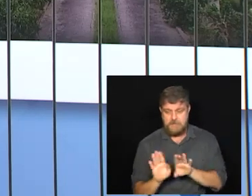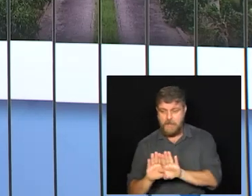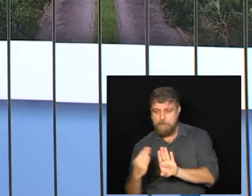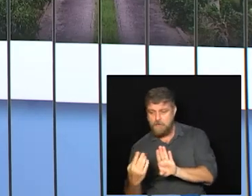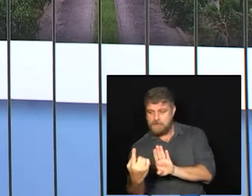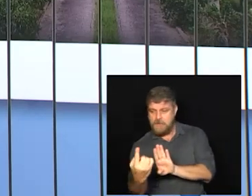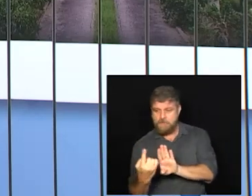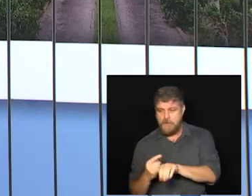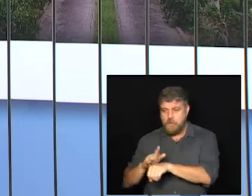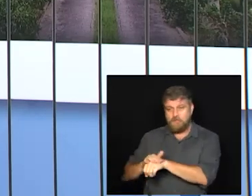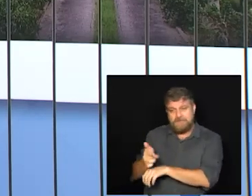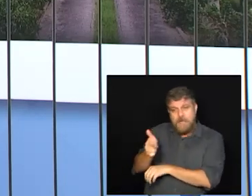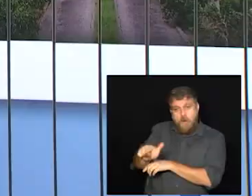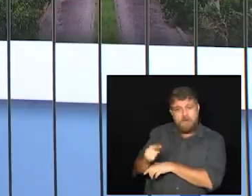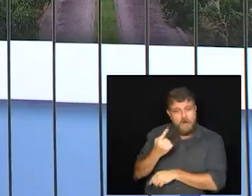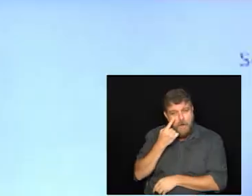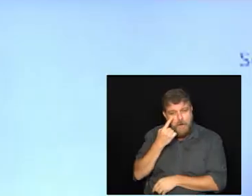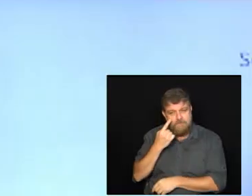Covid. Confira.